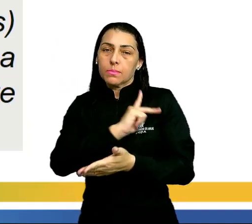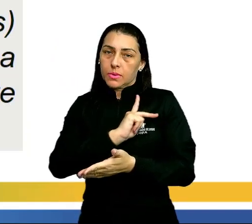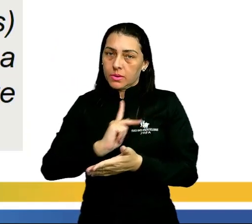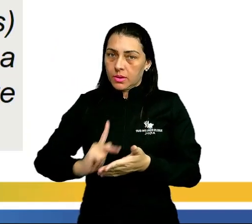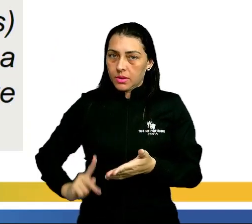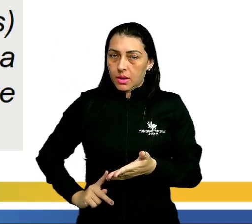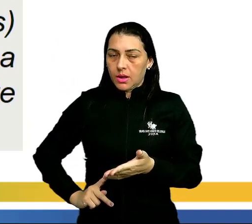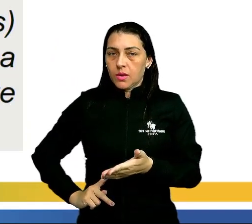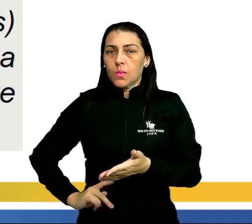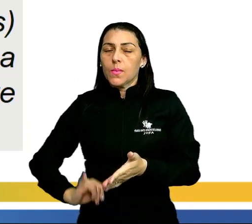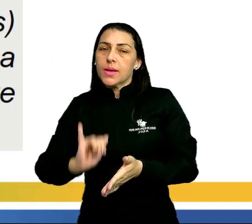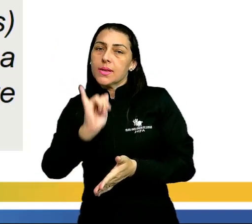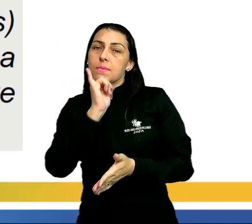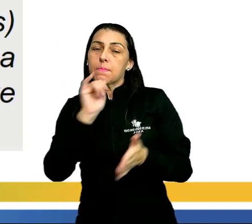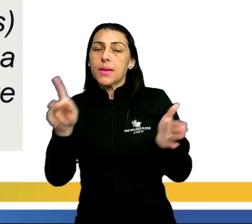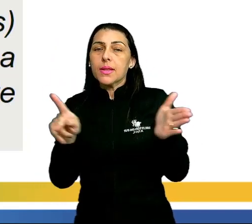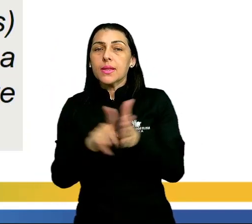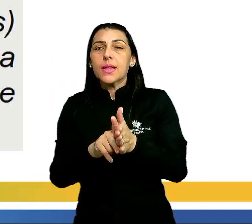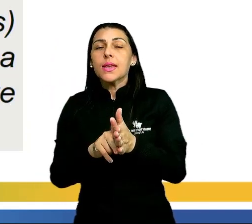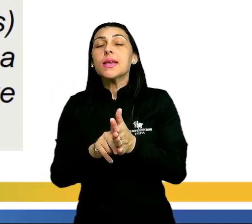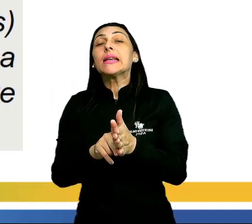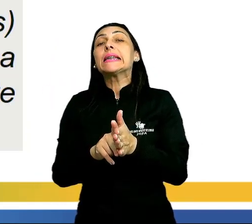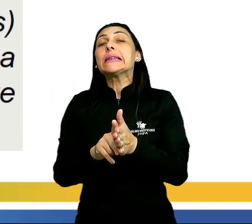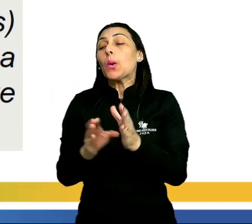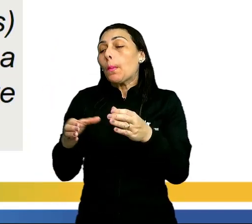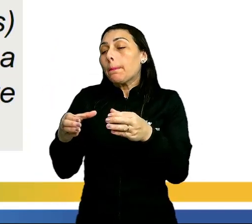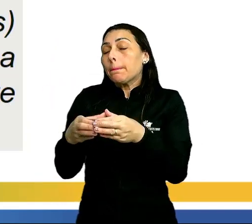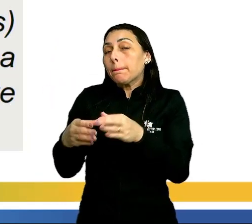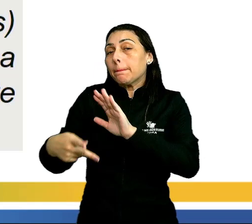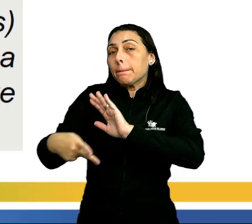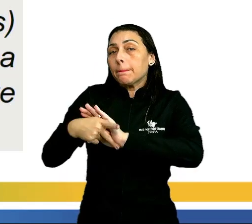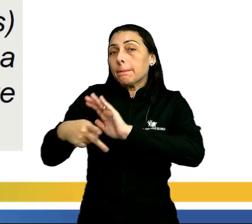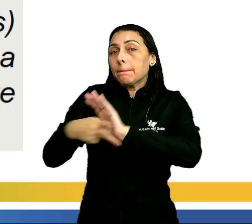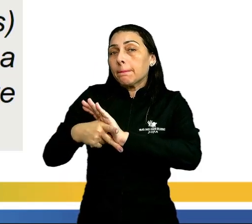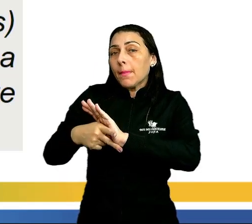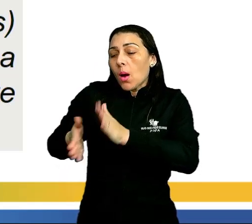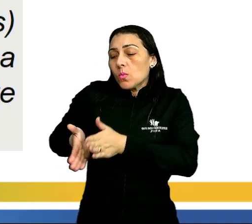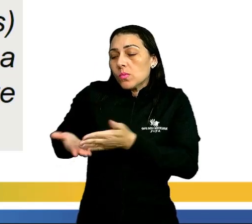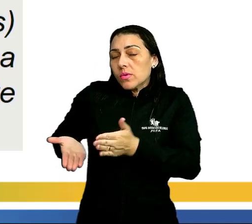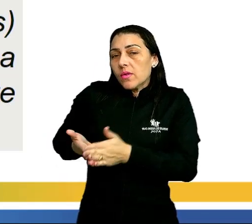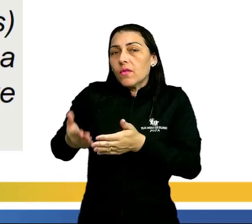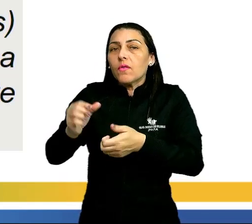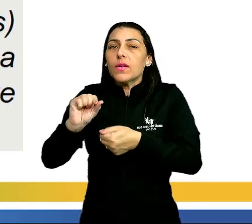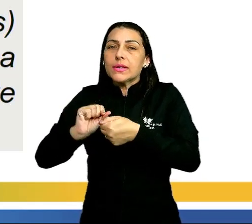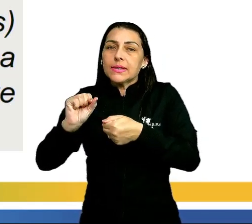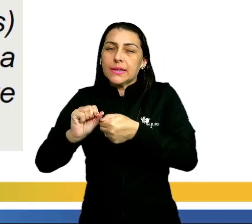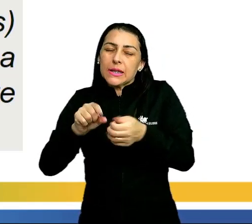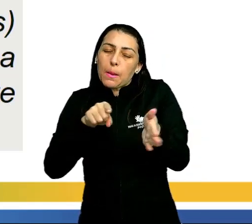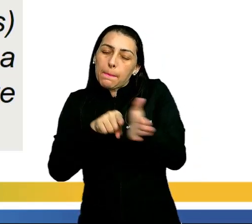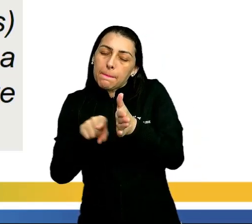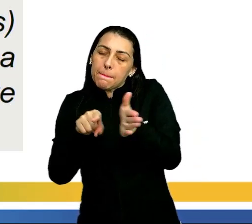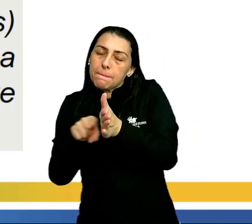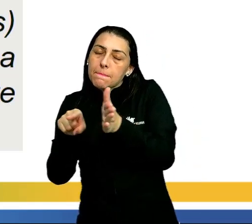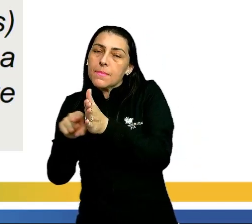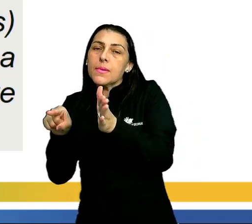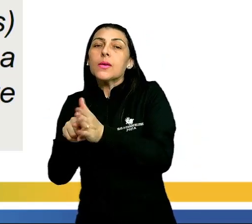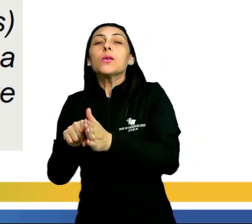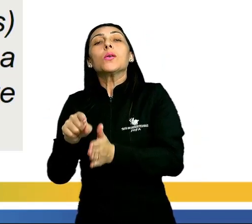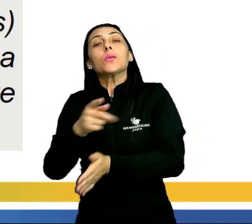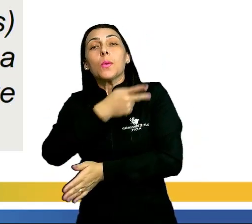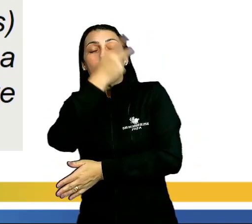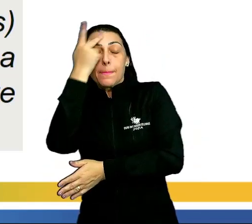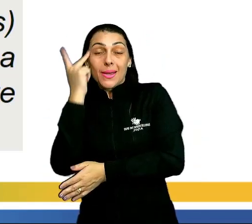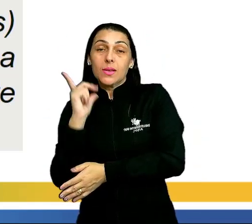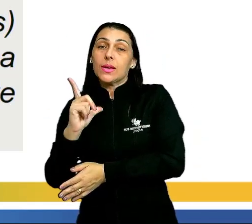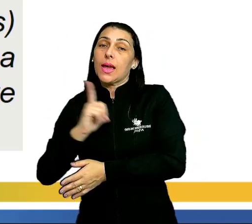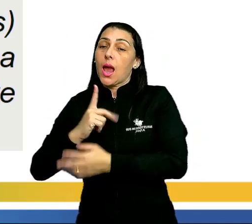E vamos supor que eu pertença à classe abastada e eu esteja fazendo essa indagação entre as pessoas que têm o meu nível social e a